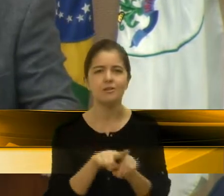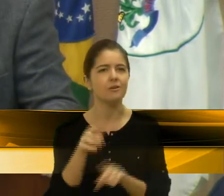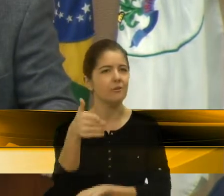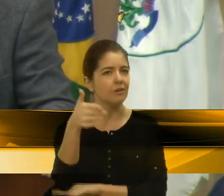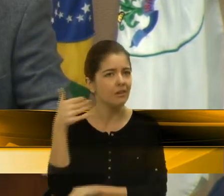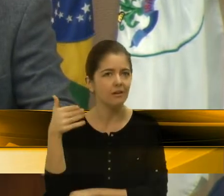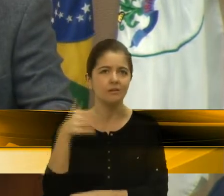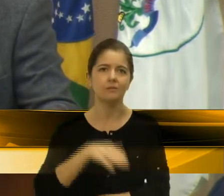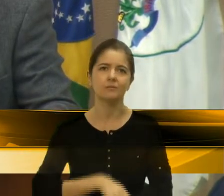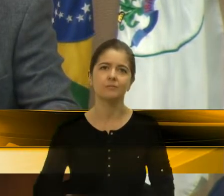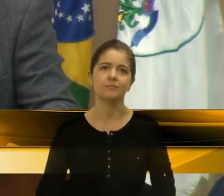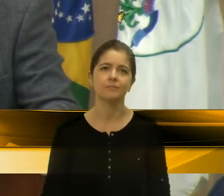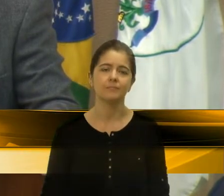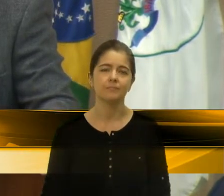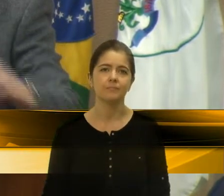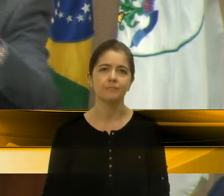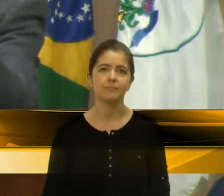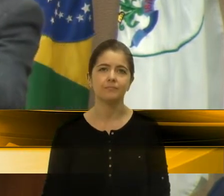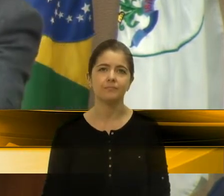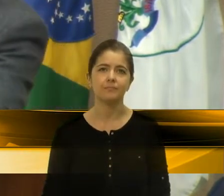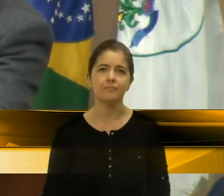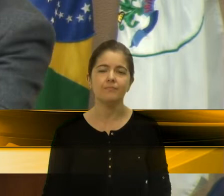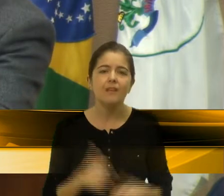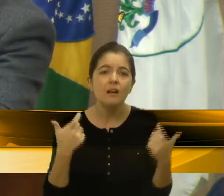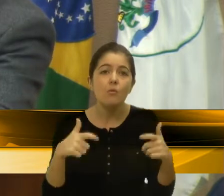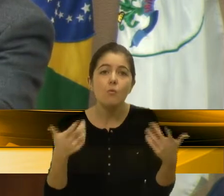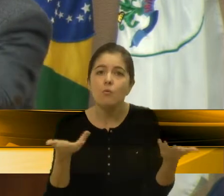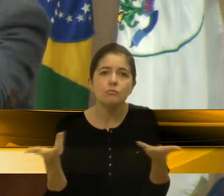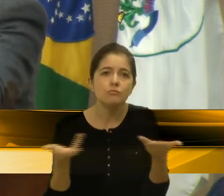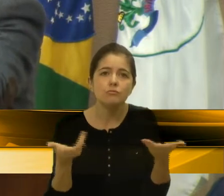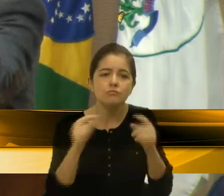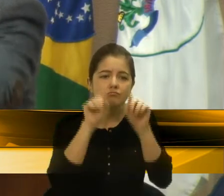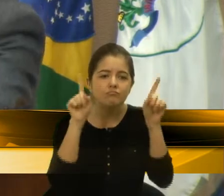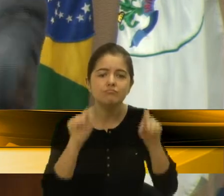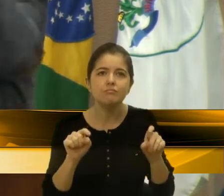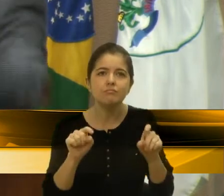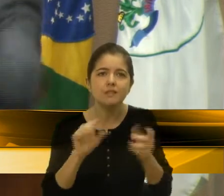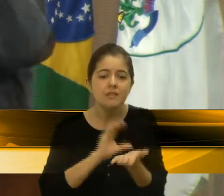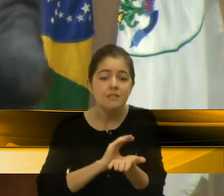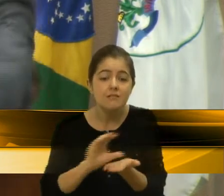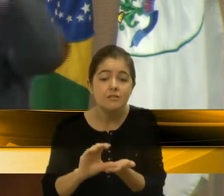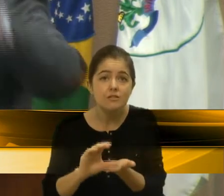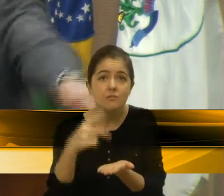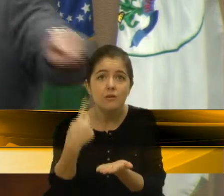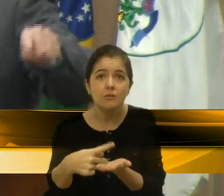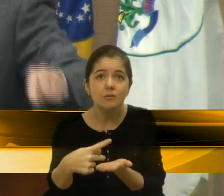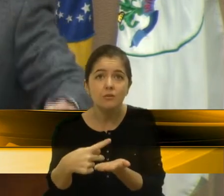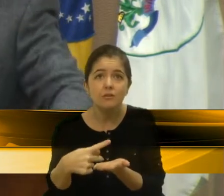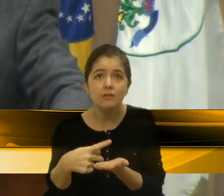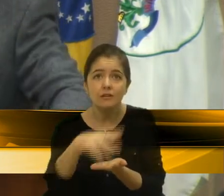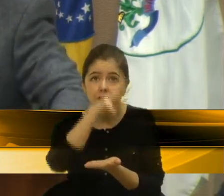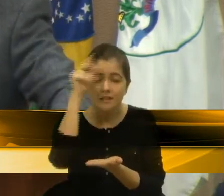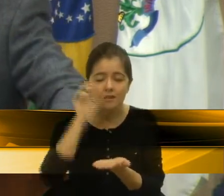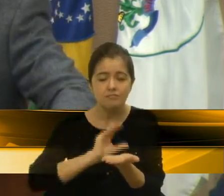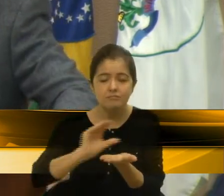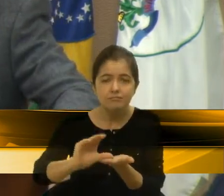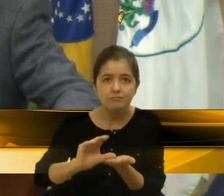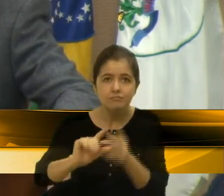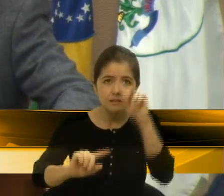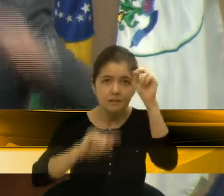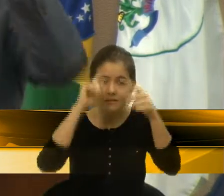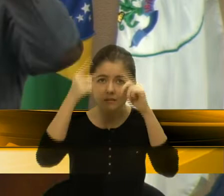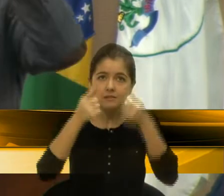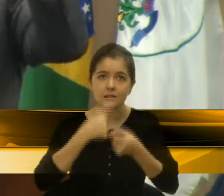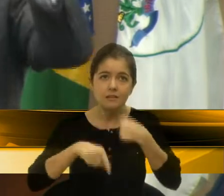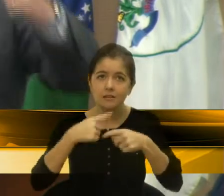hotéis? E onde é que está o investimento do município nessa economia criativa?